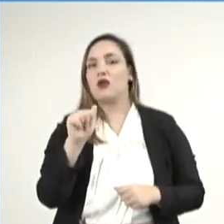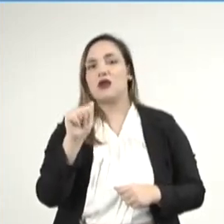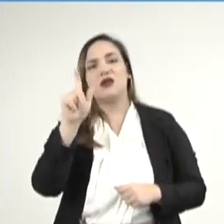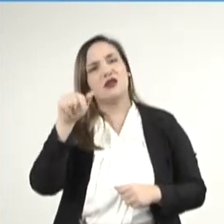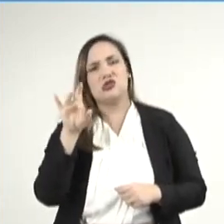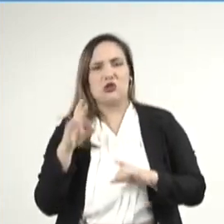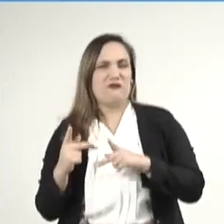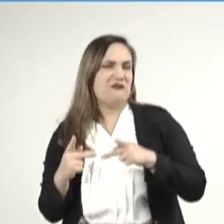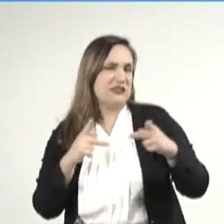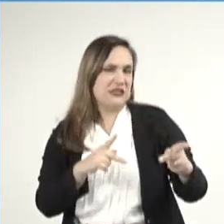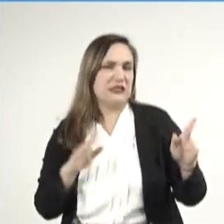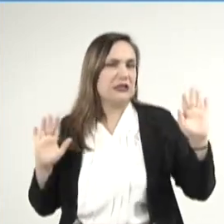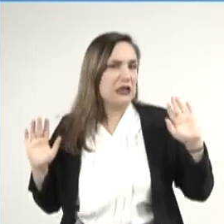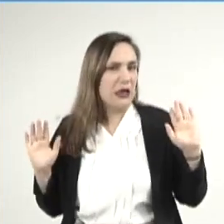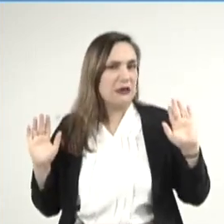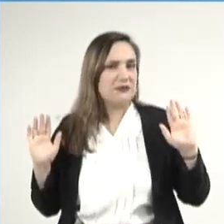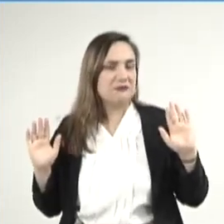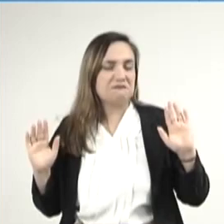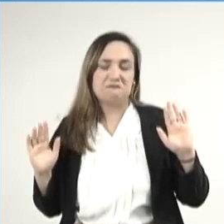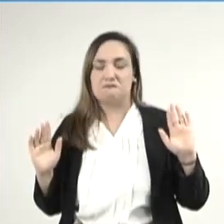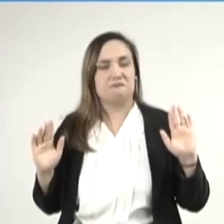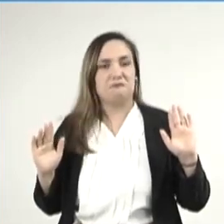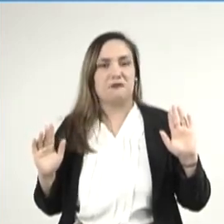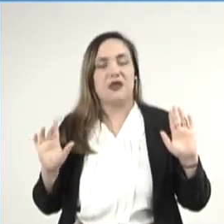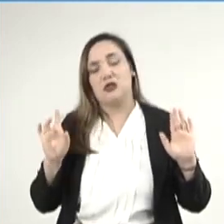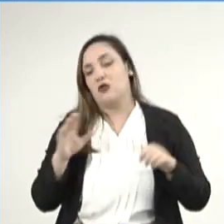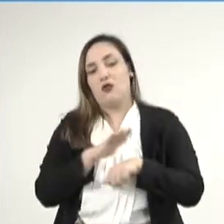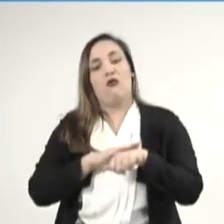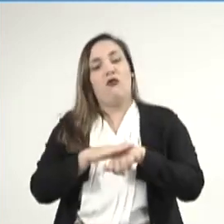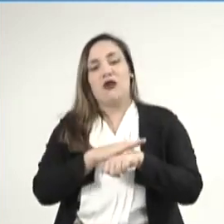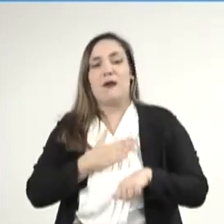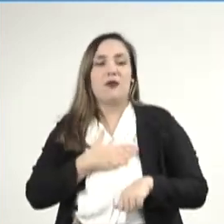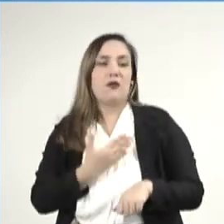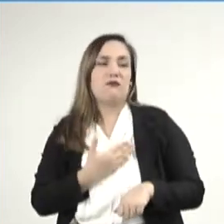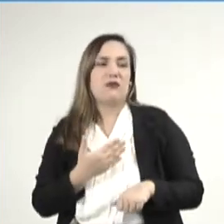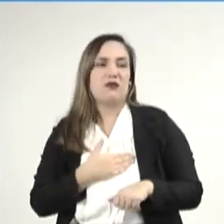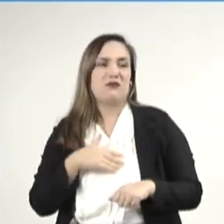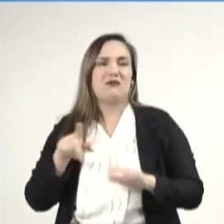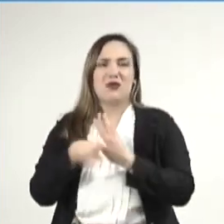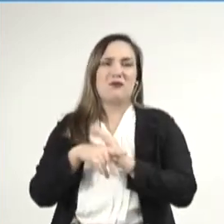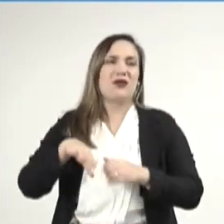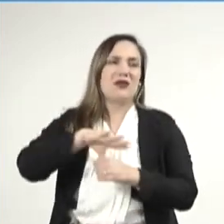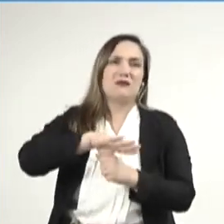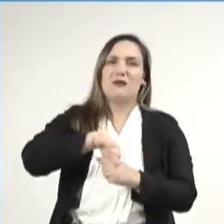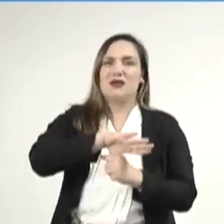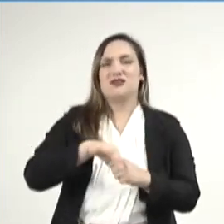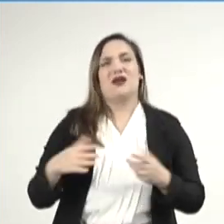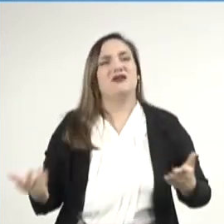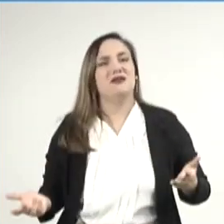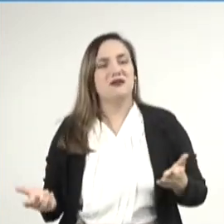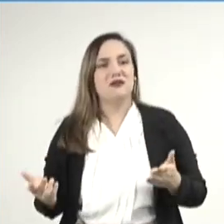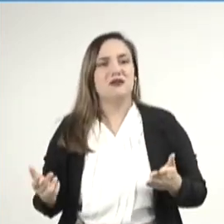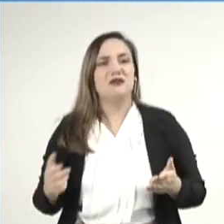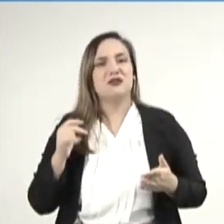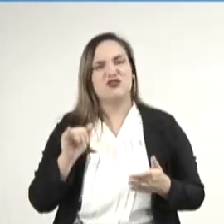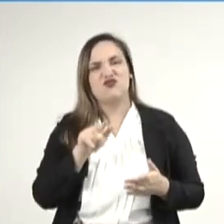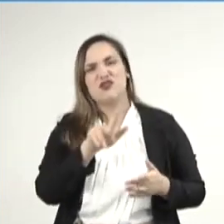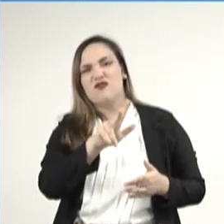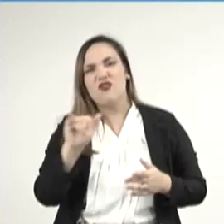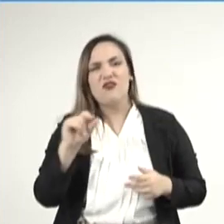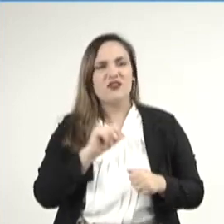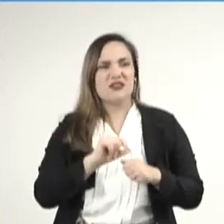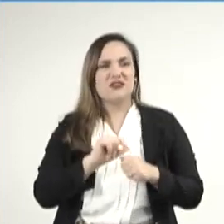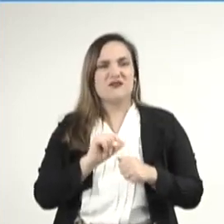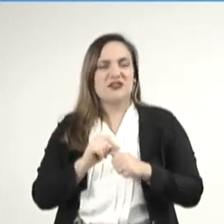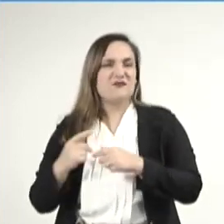visita só que ele fez lá. Ah, eu fui conversar com meus amigos da embaixada. Se você vai fazer uma